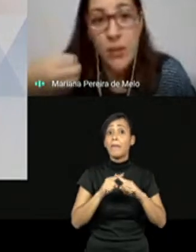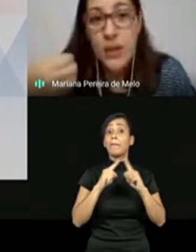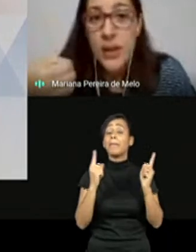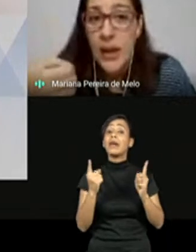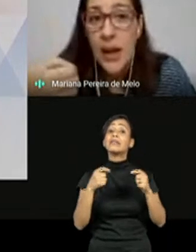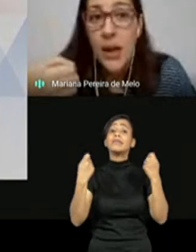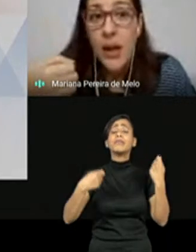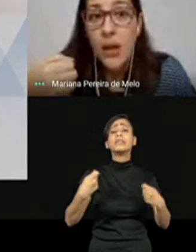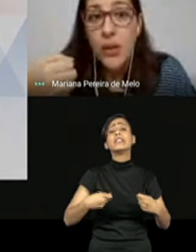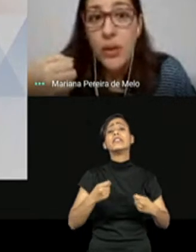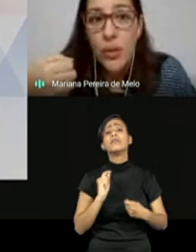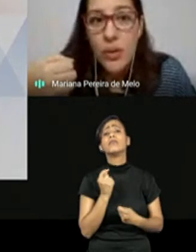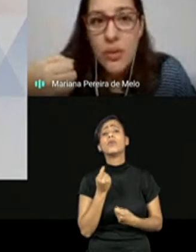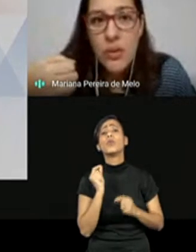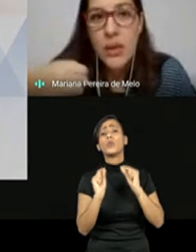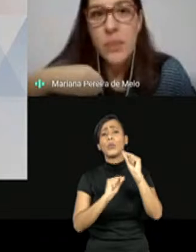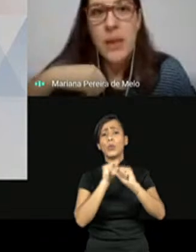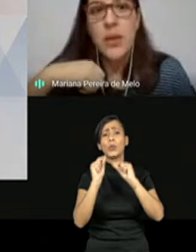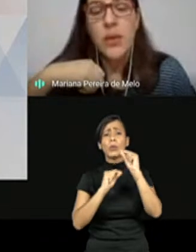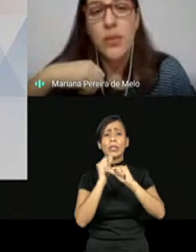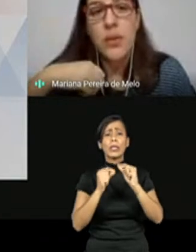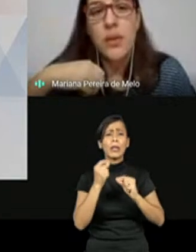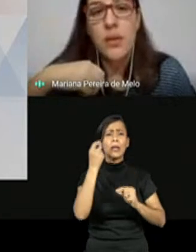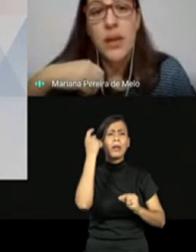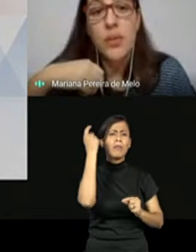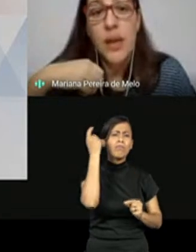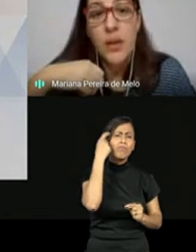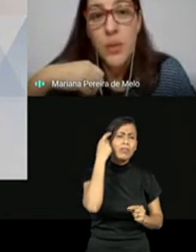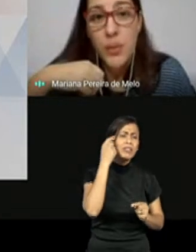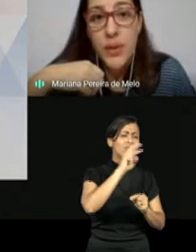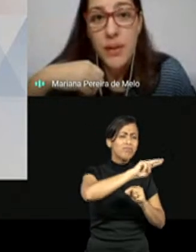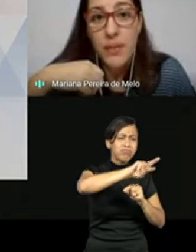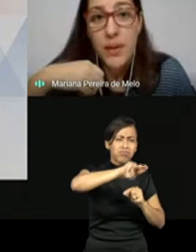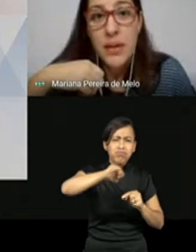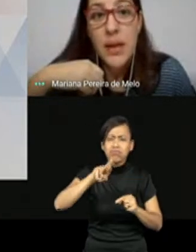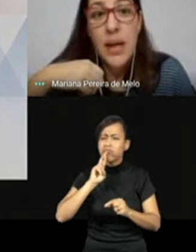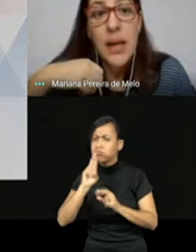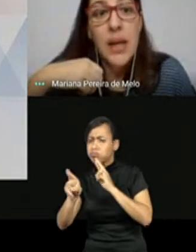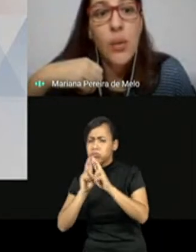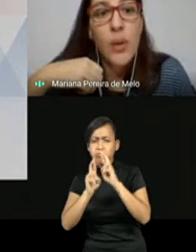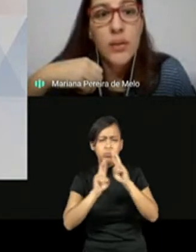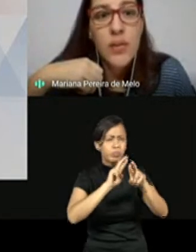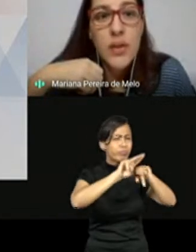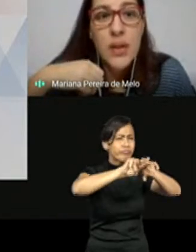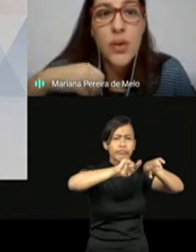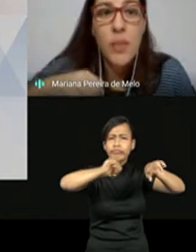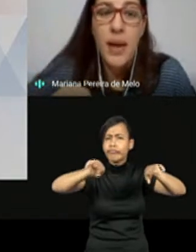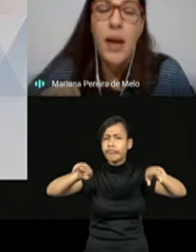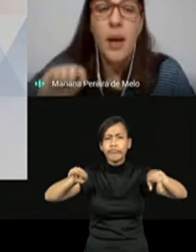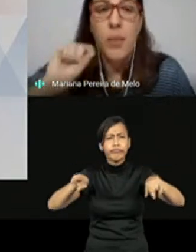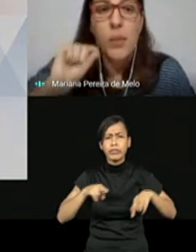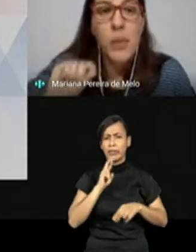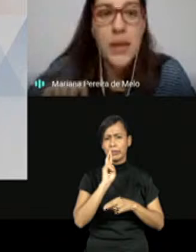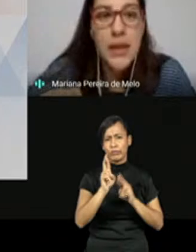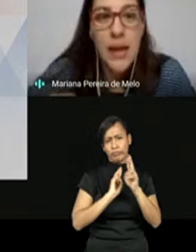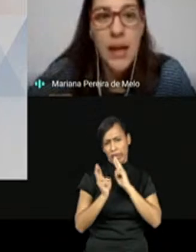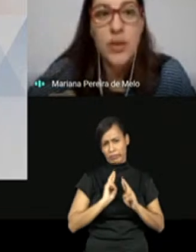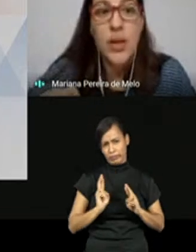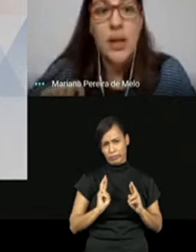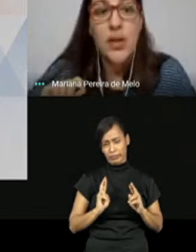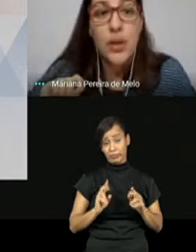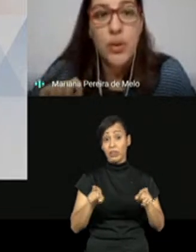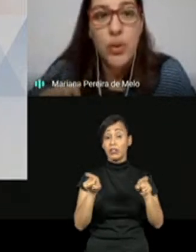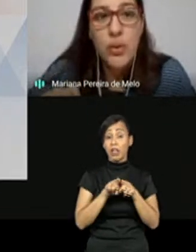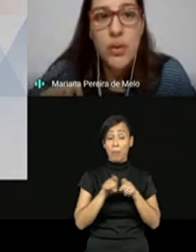você tem que considerar todos os espaços, os resultados possíveis. E quando você somar a